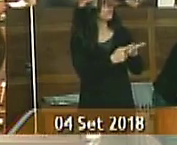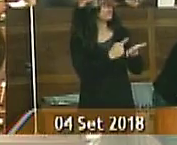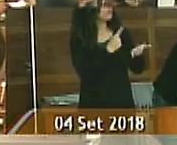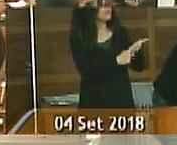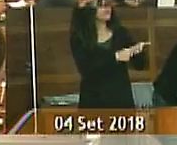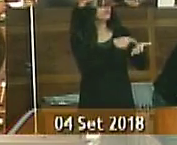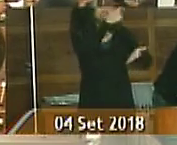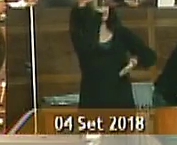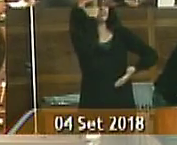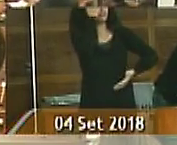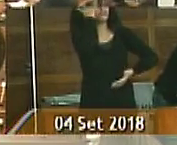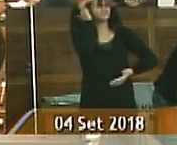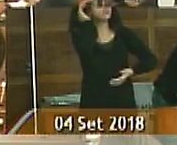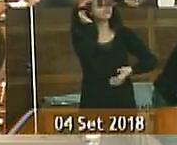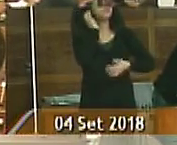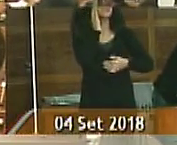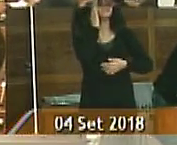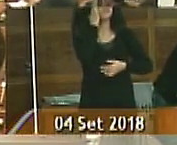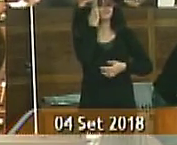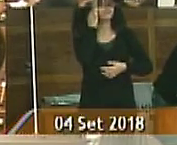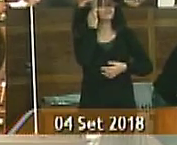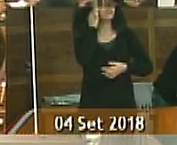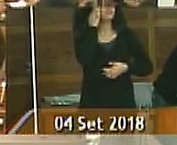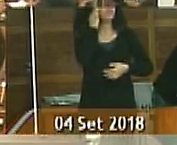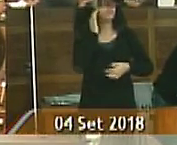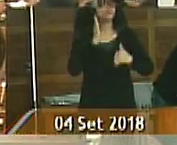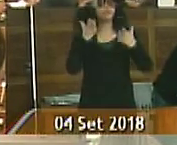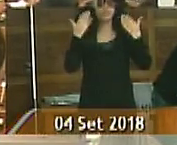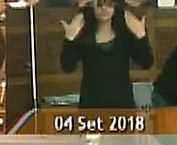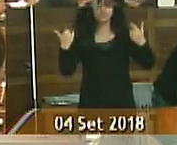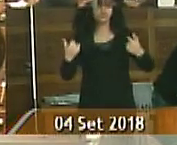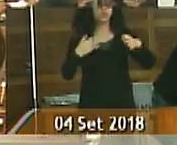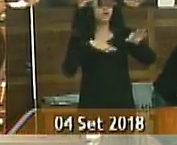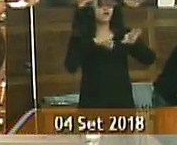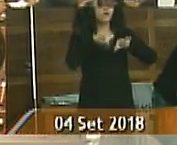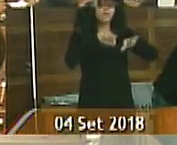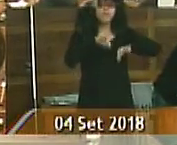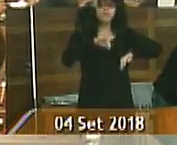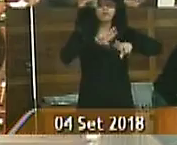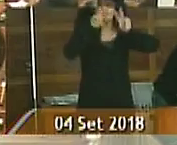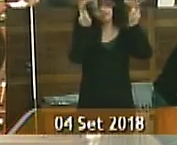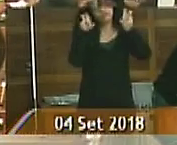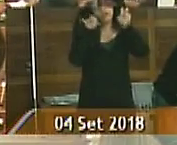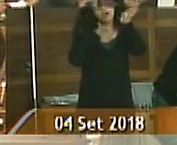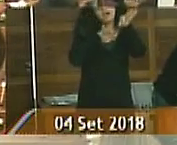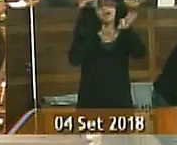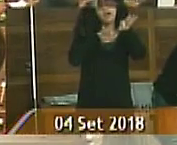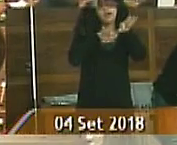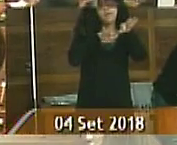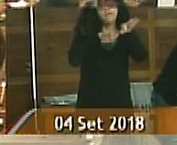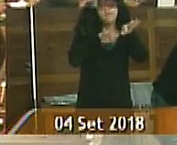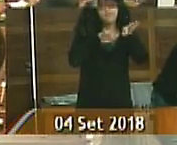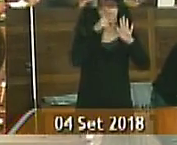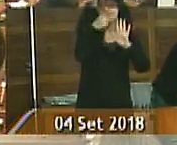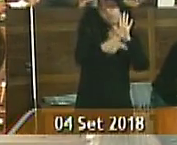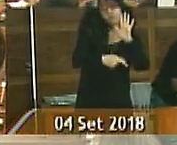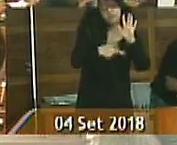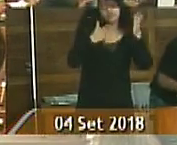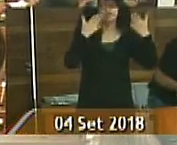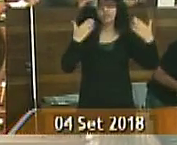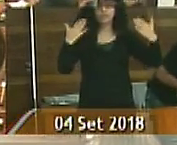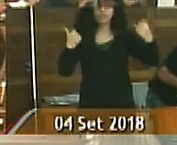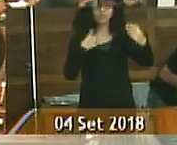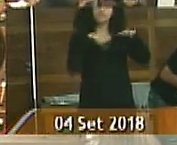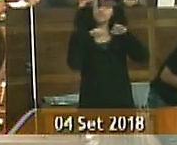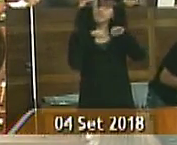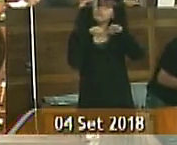pessoas durante o verão, né, um projeto de verão, vamos dizer assim, que era chamado em 2005, assim, projeto de